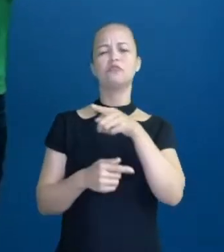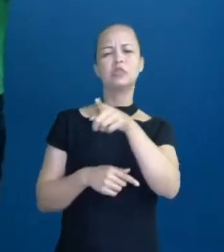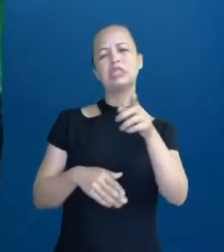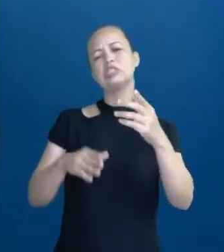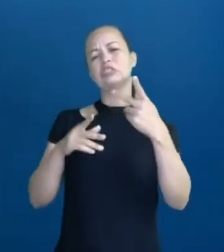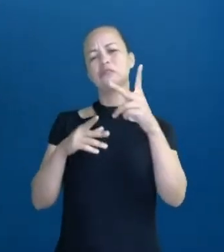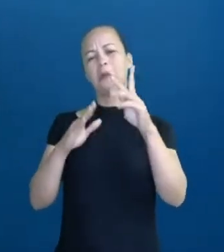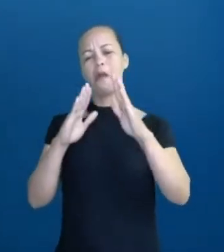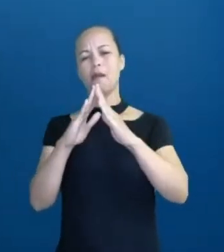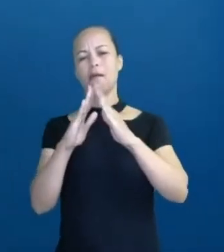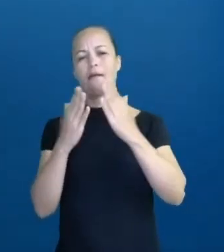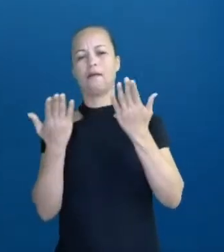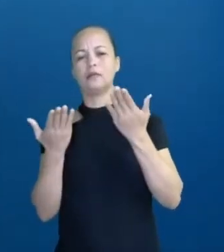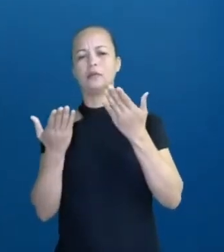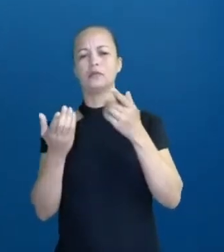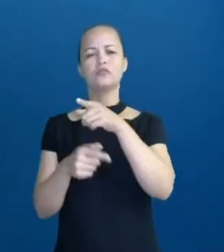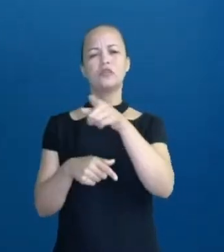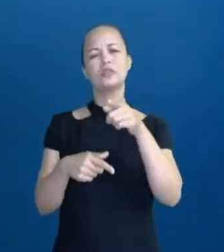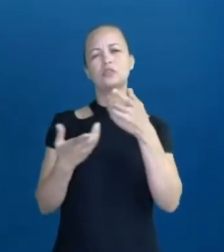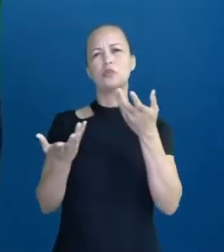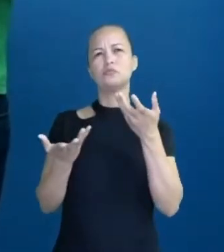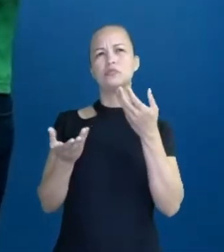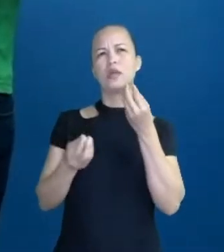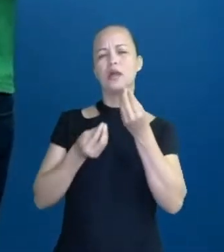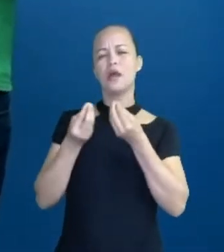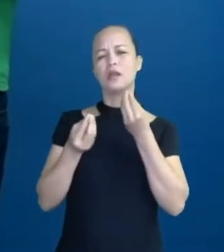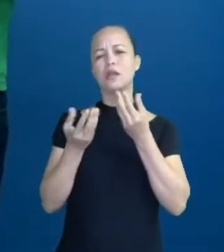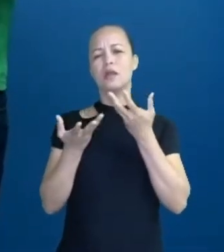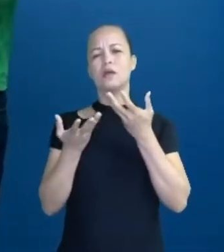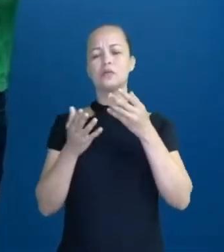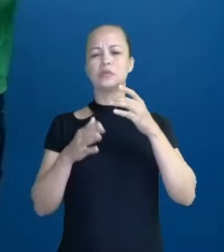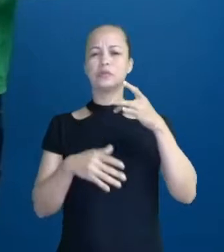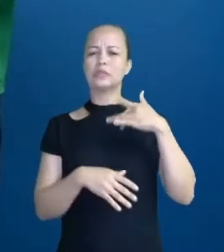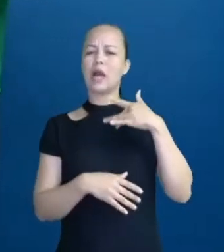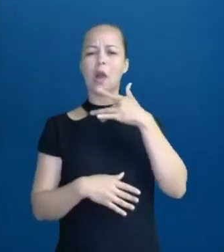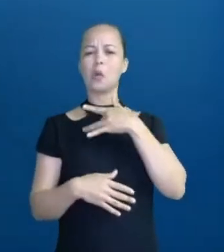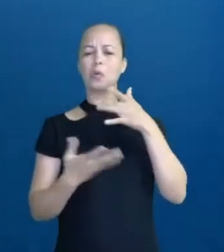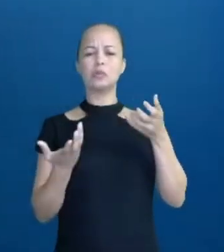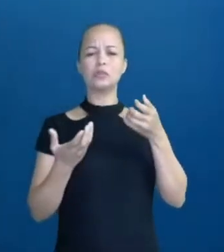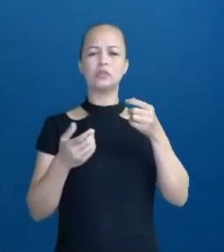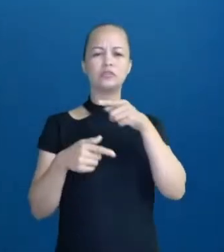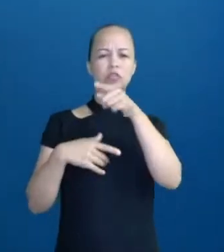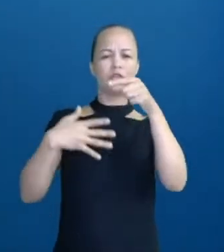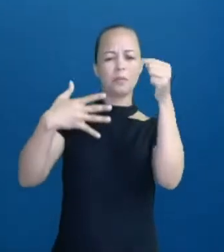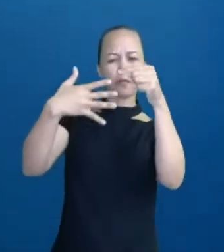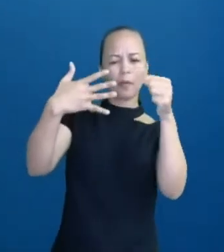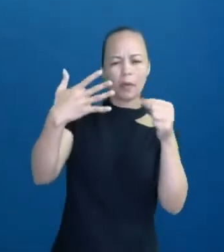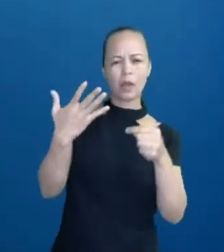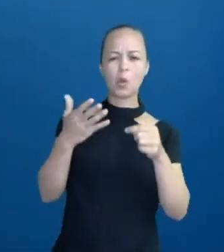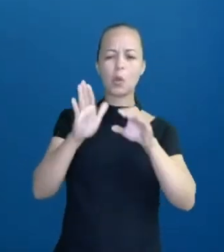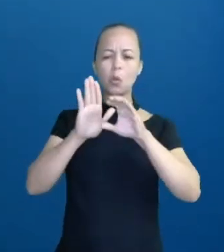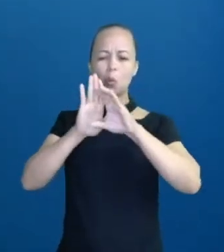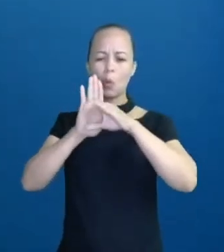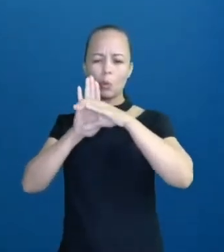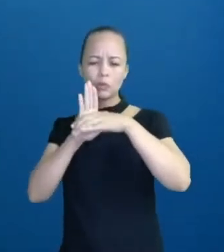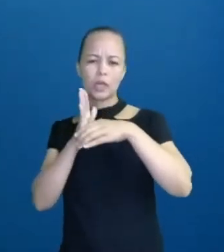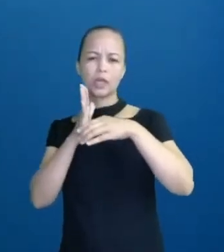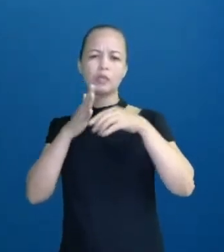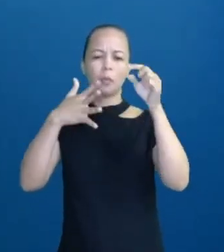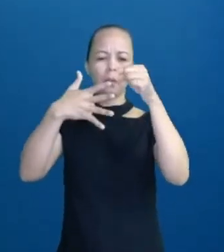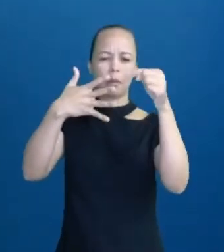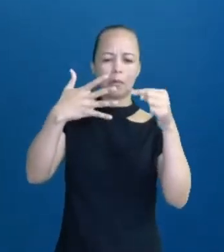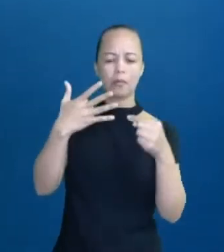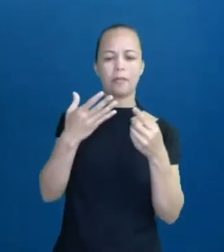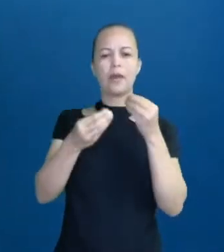você consideraria como saúde? Se eu pedisse para você classificar, para vocês conceituarem o que seria